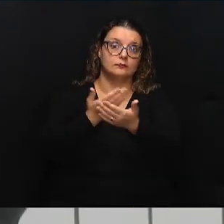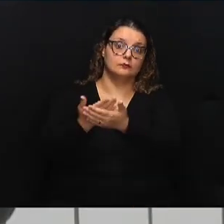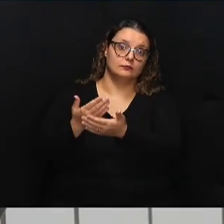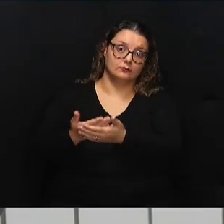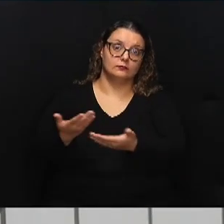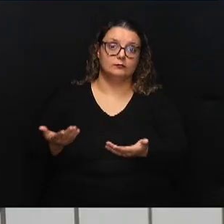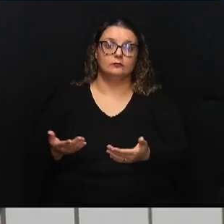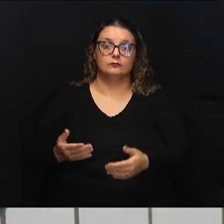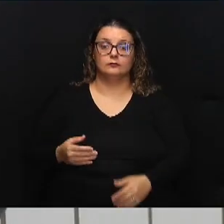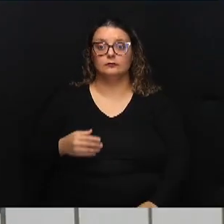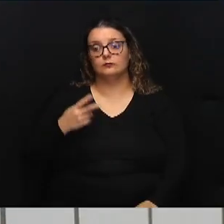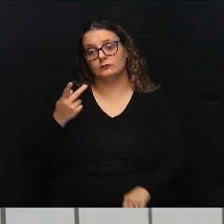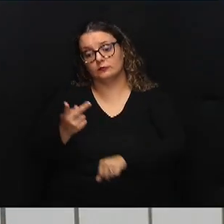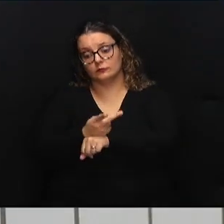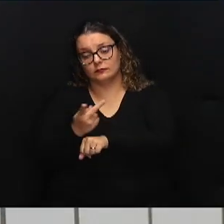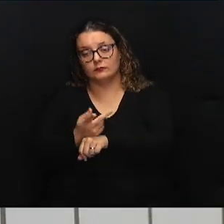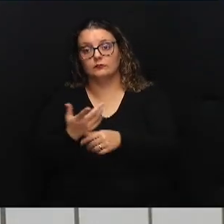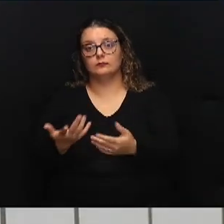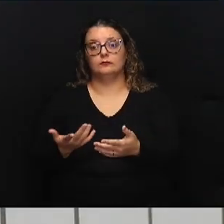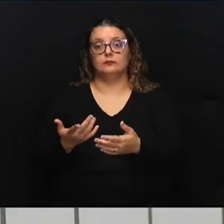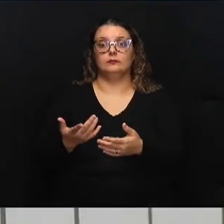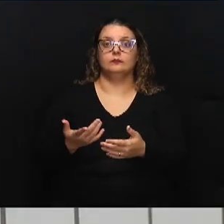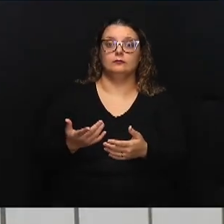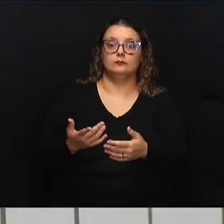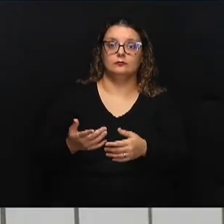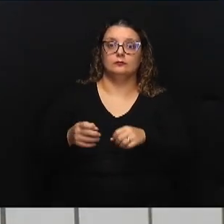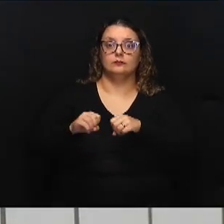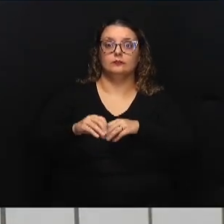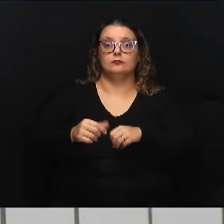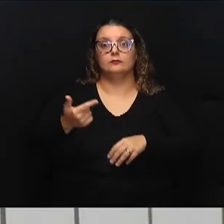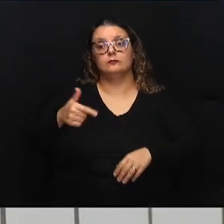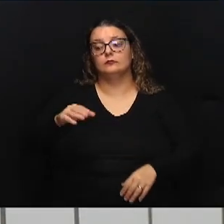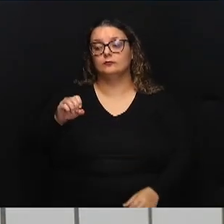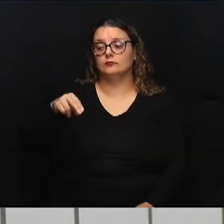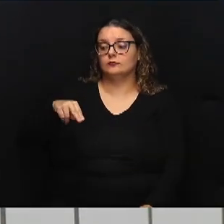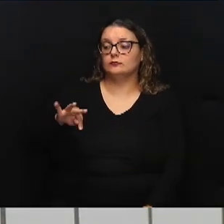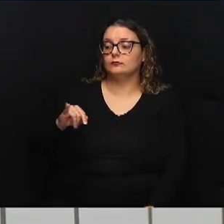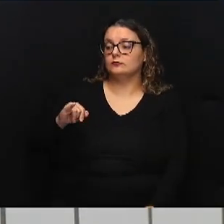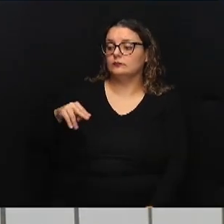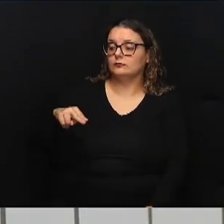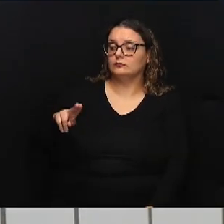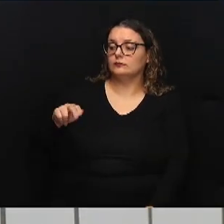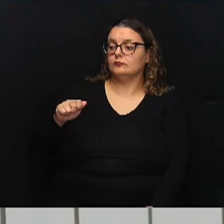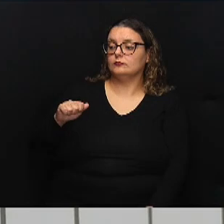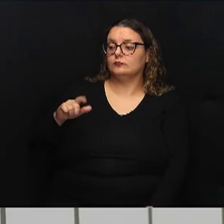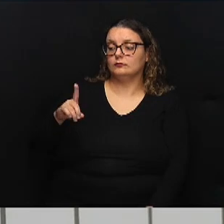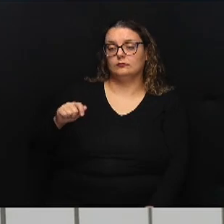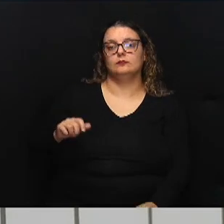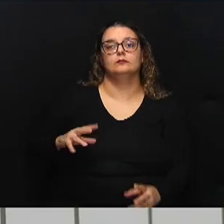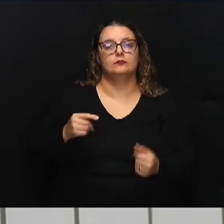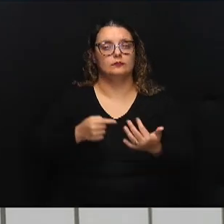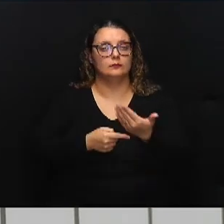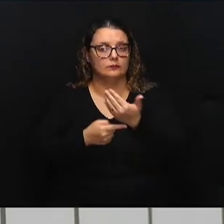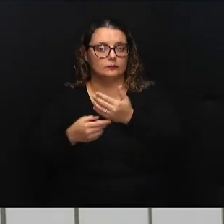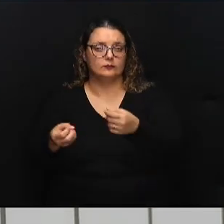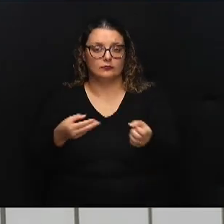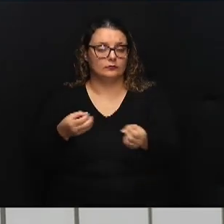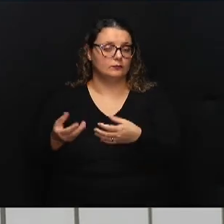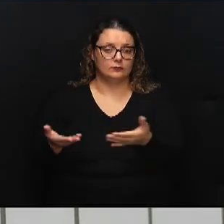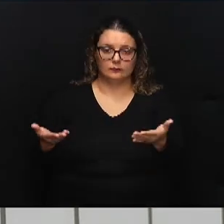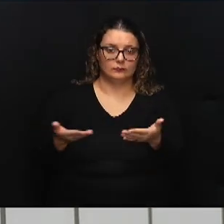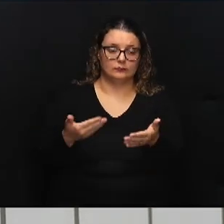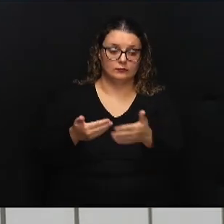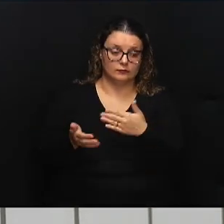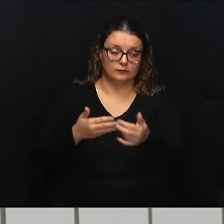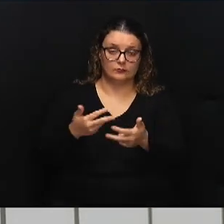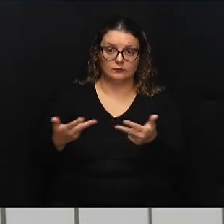né? Procure fazer o que a gente chama de educação continuada, porque com toda essa tecnologia, né, hoje qualquer